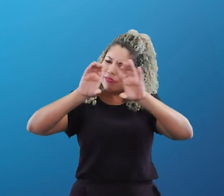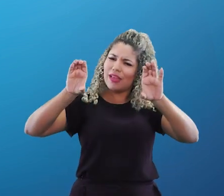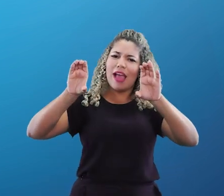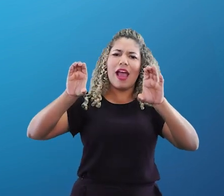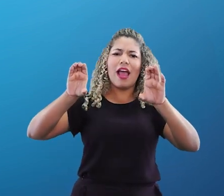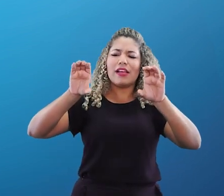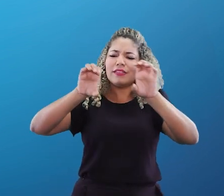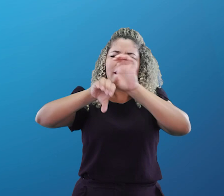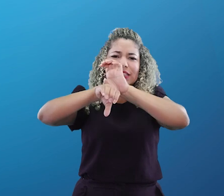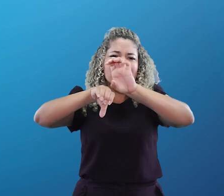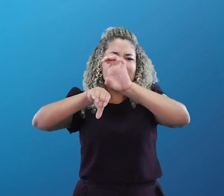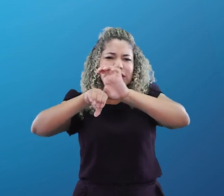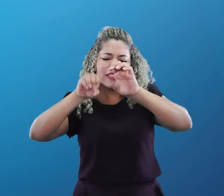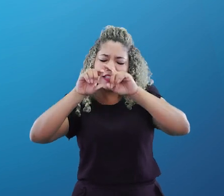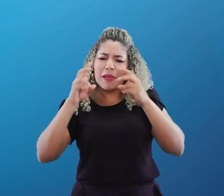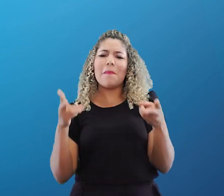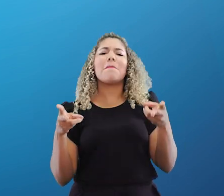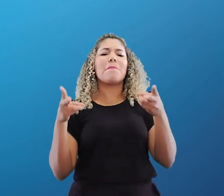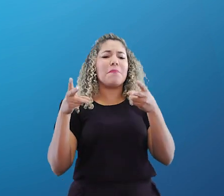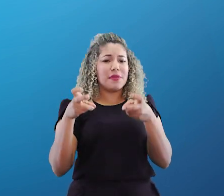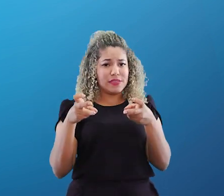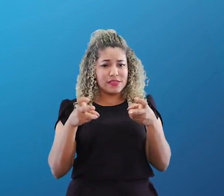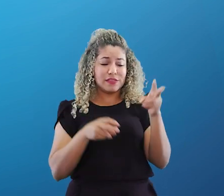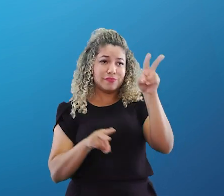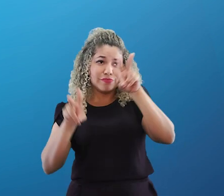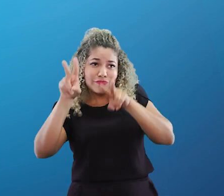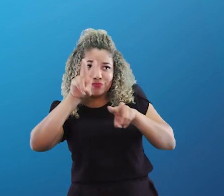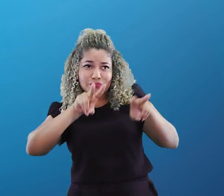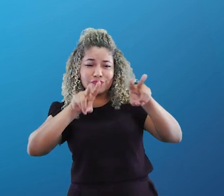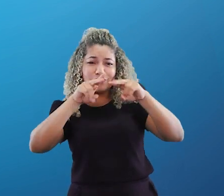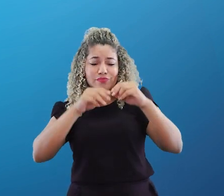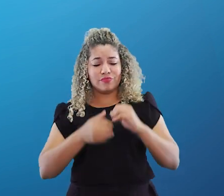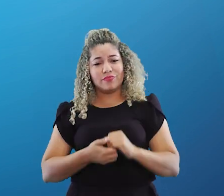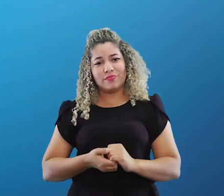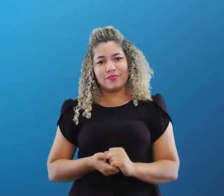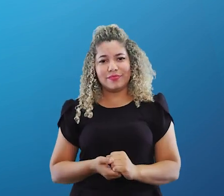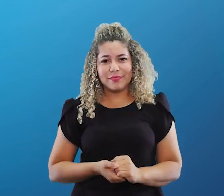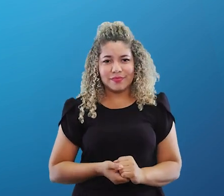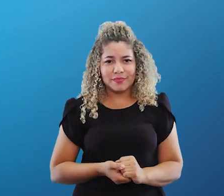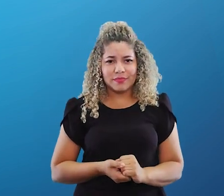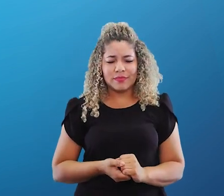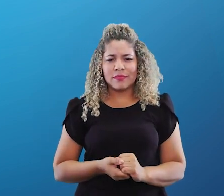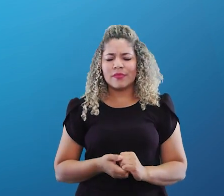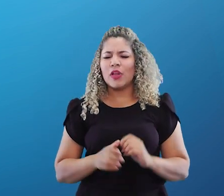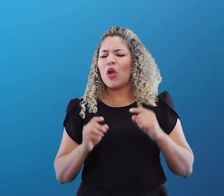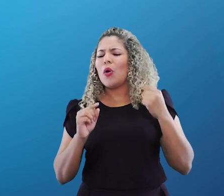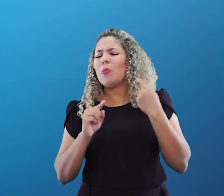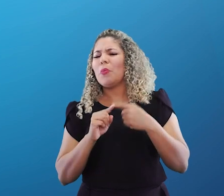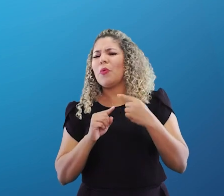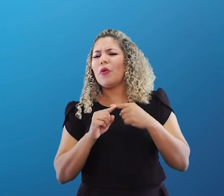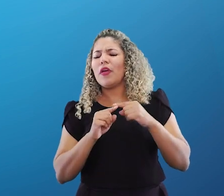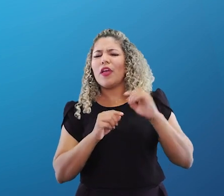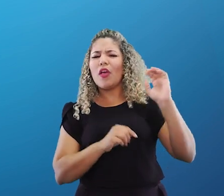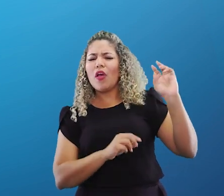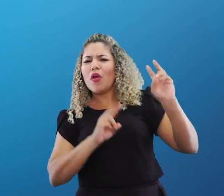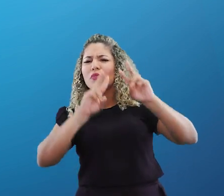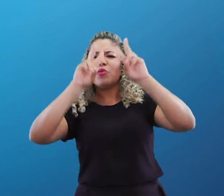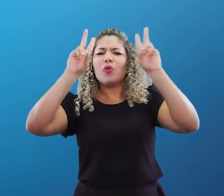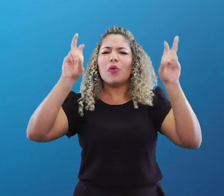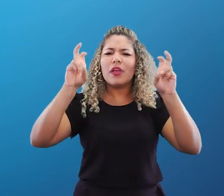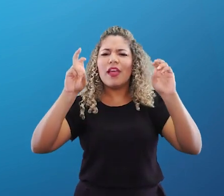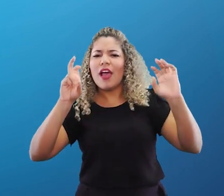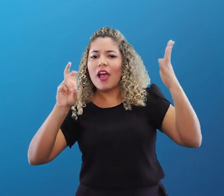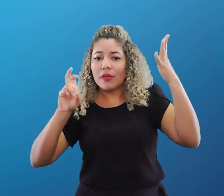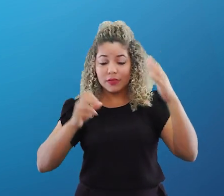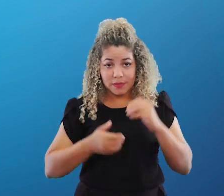uma camada acinzentada visível no horizonte. Quais são as causas da inversão térmica? Como